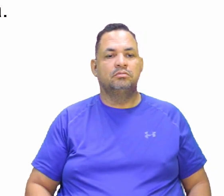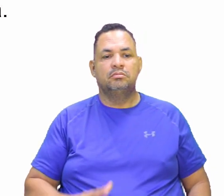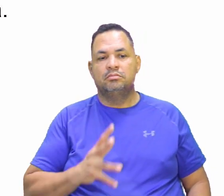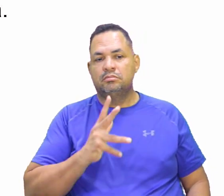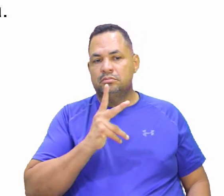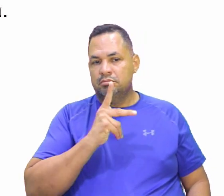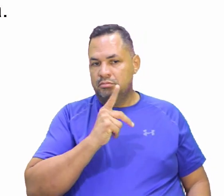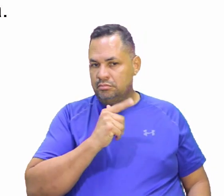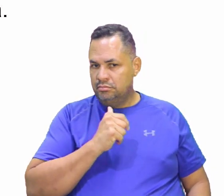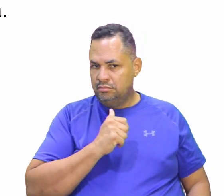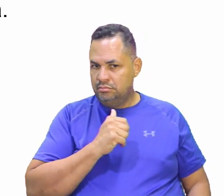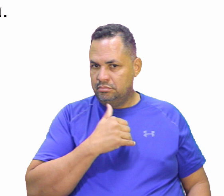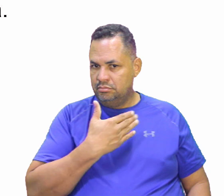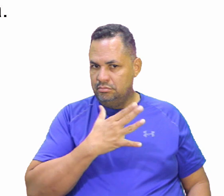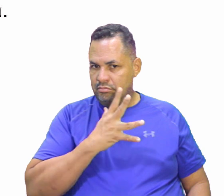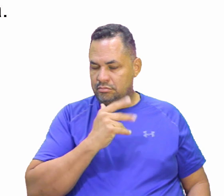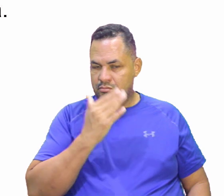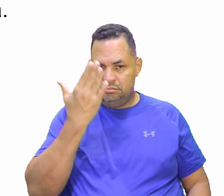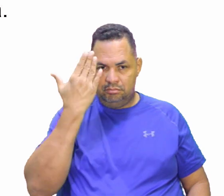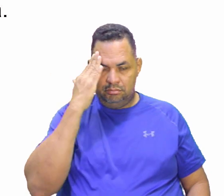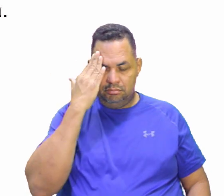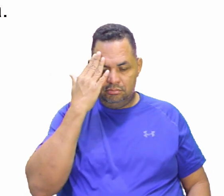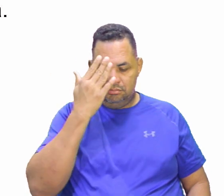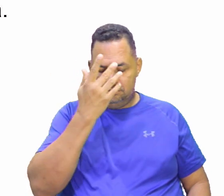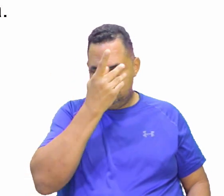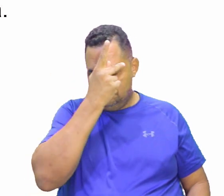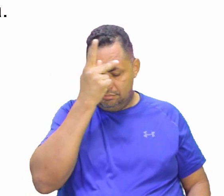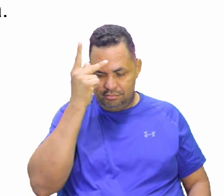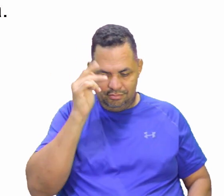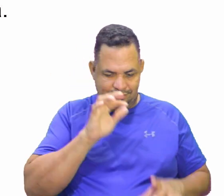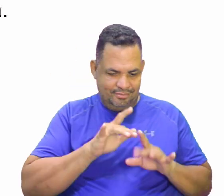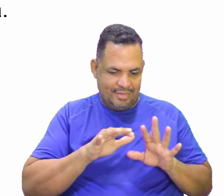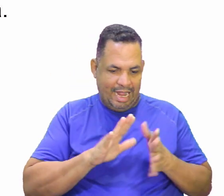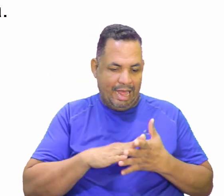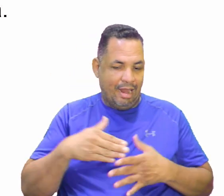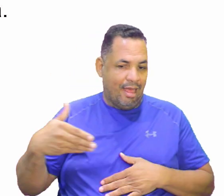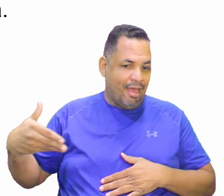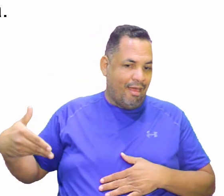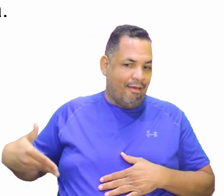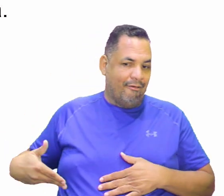entender a explicação. Isso daí é quando a pessoa tava digitando, tava com fome.